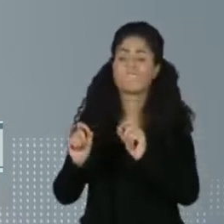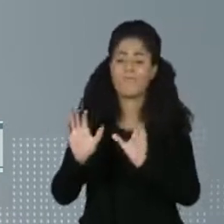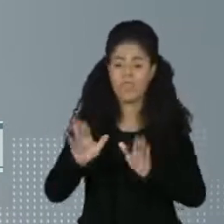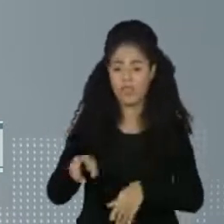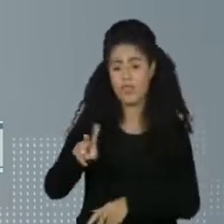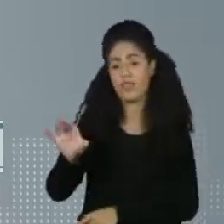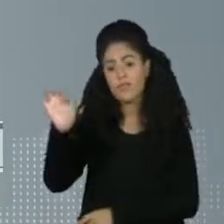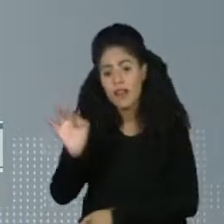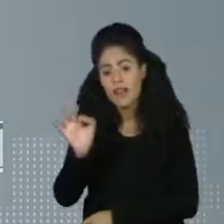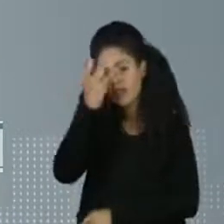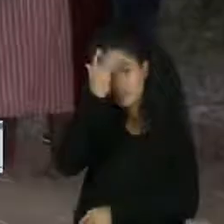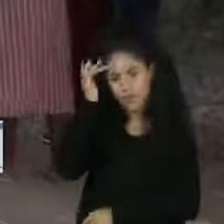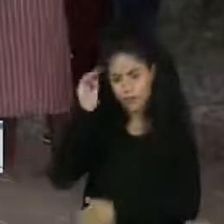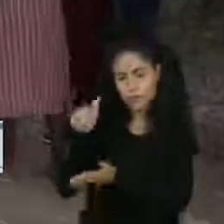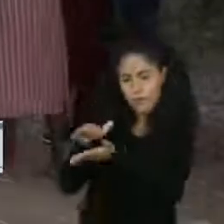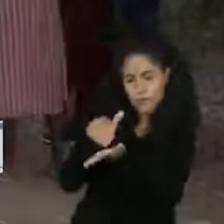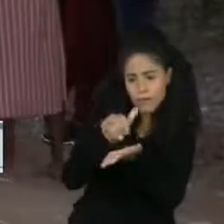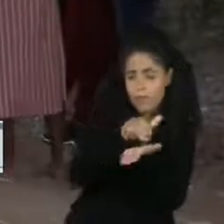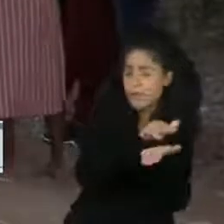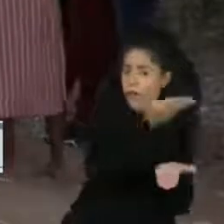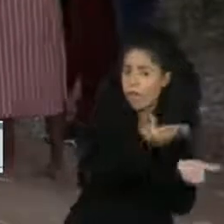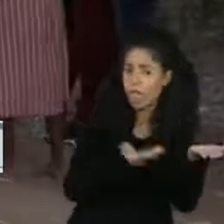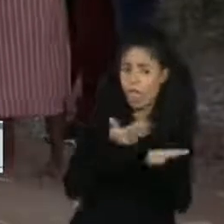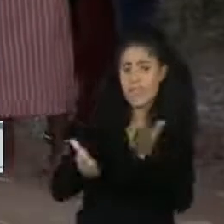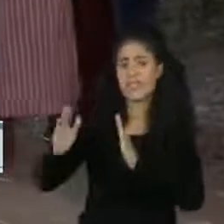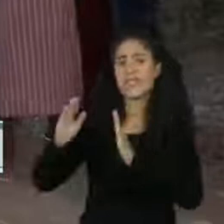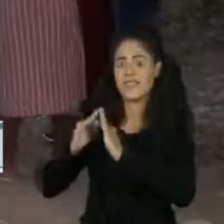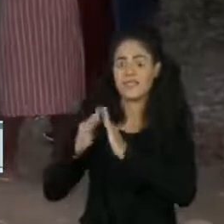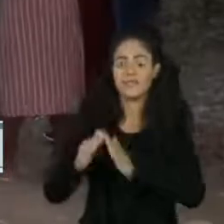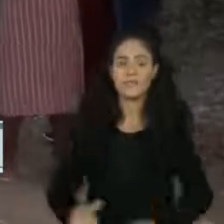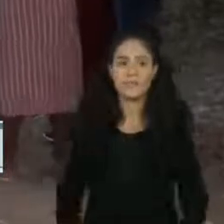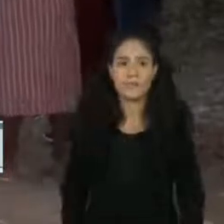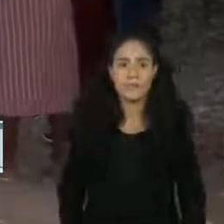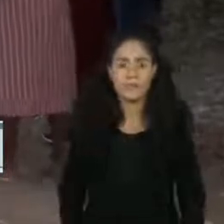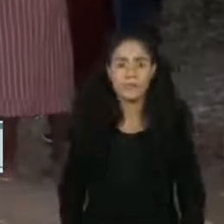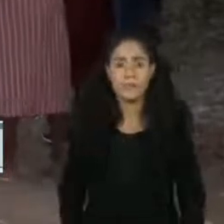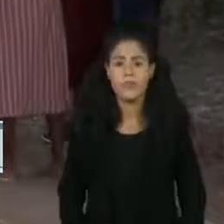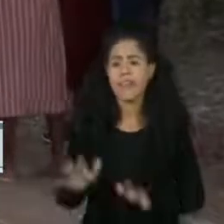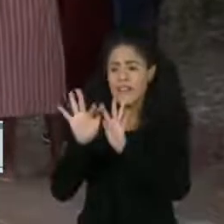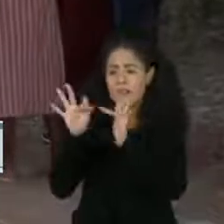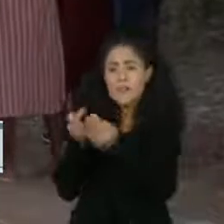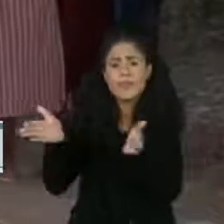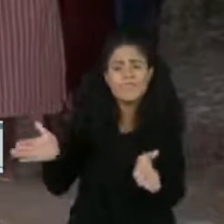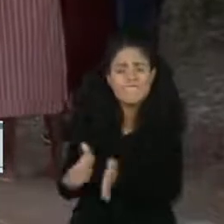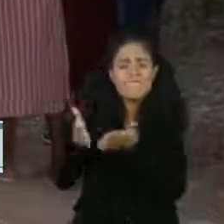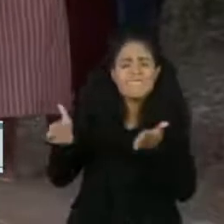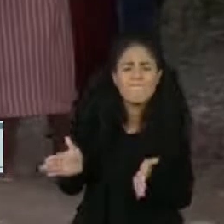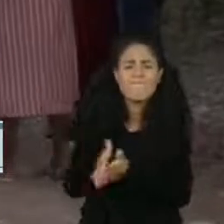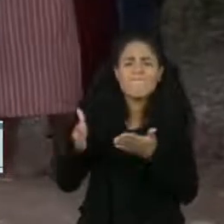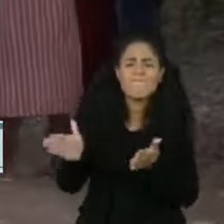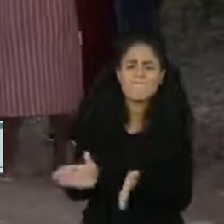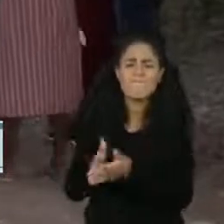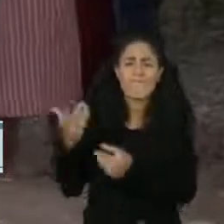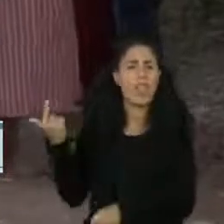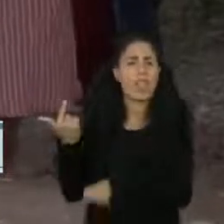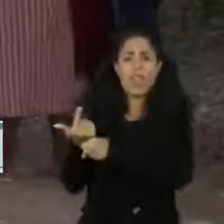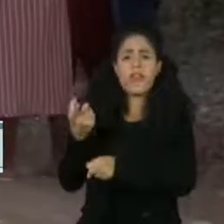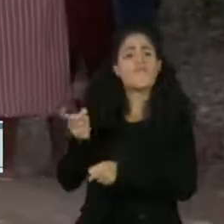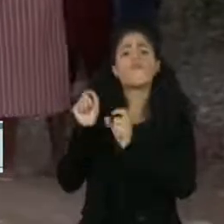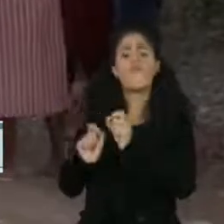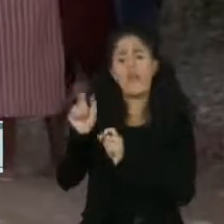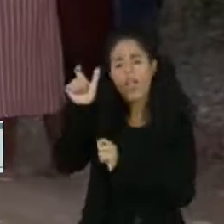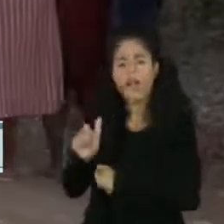dos casos de despejos a maioria das remoções atingir o famílias pobres e chefiadas por mulheres negras